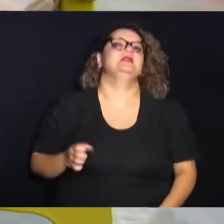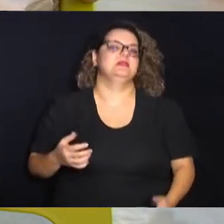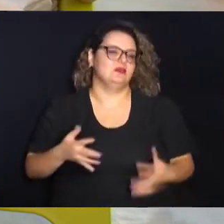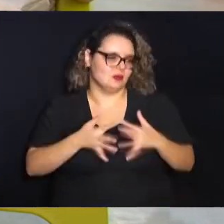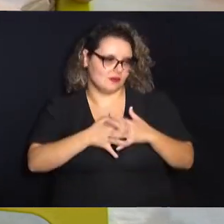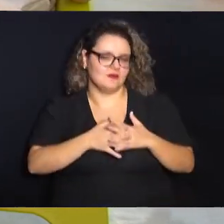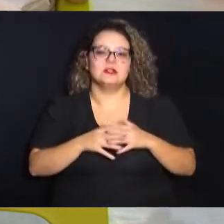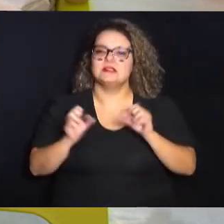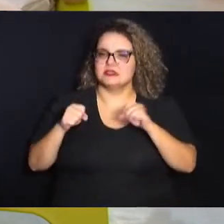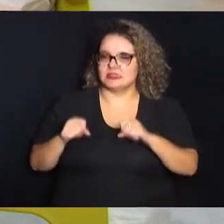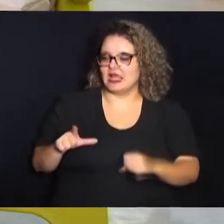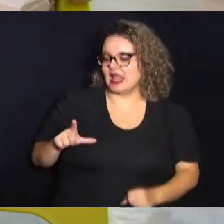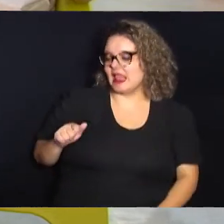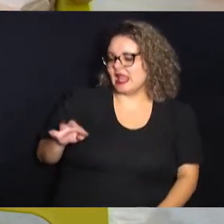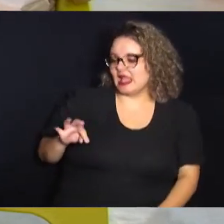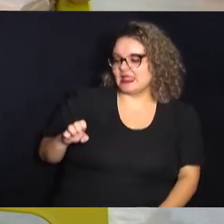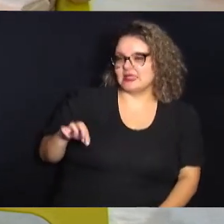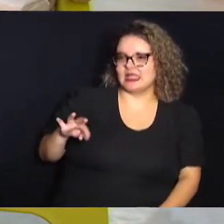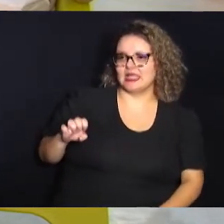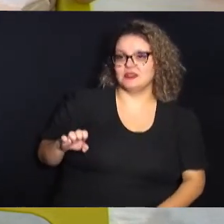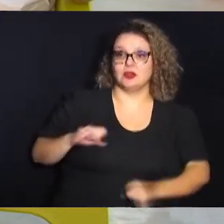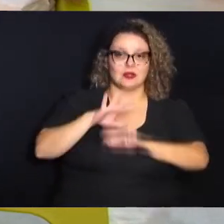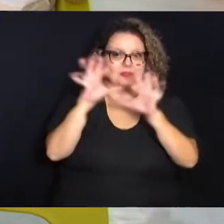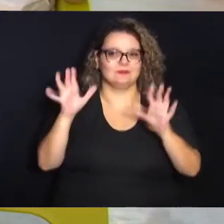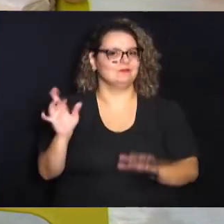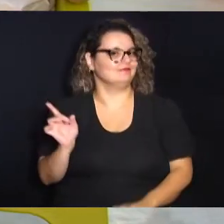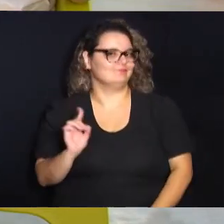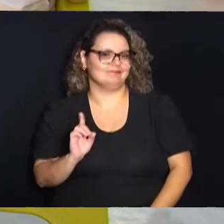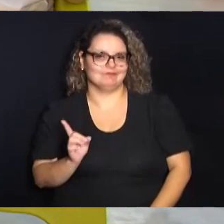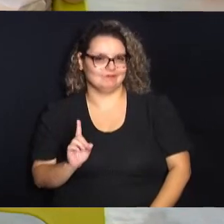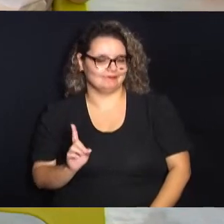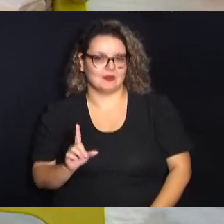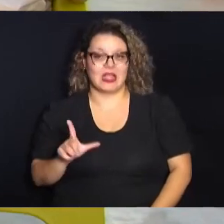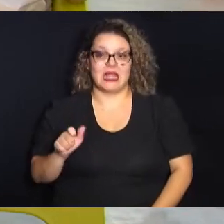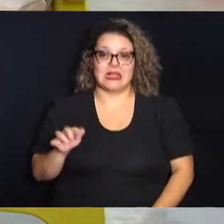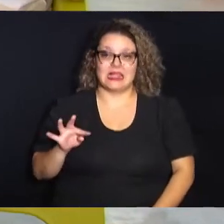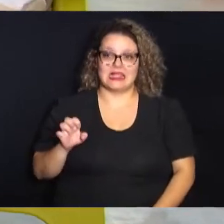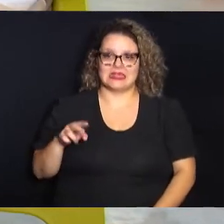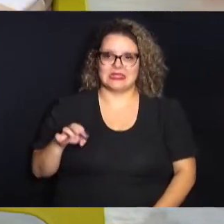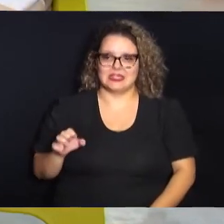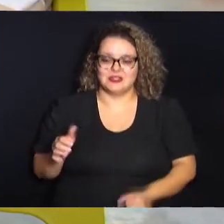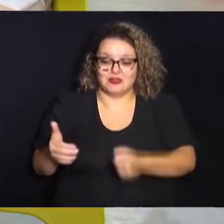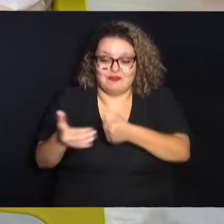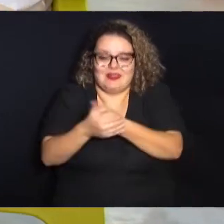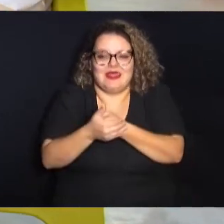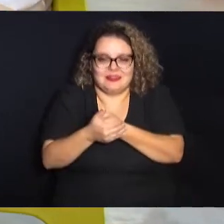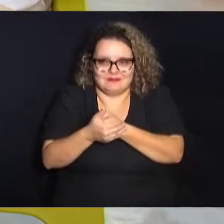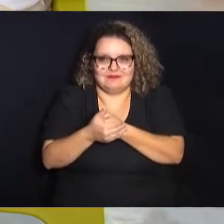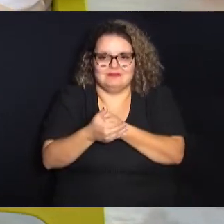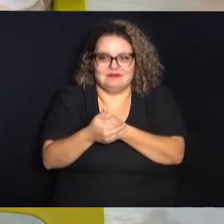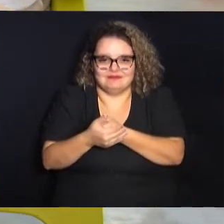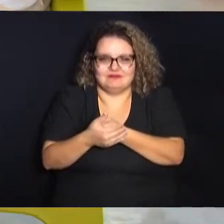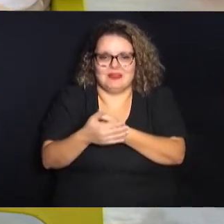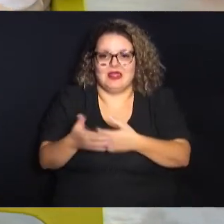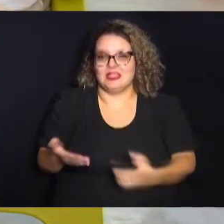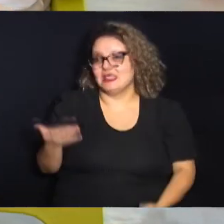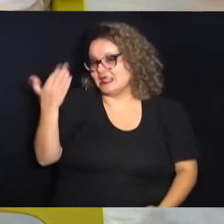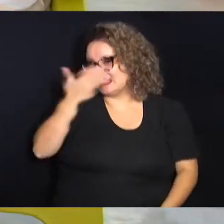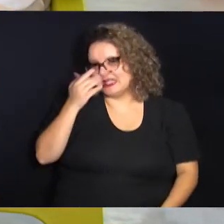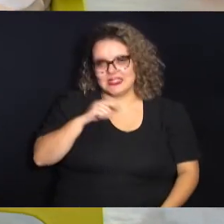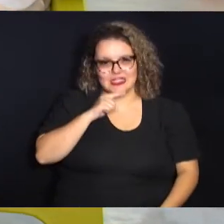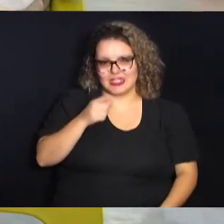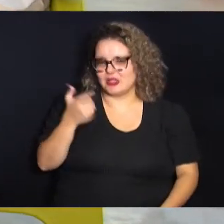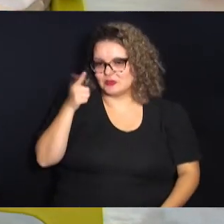muito. Acham que latente é isso que está explícito, e, na verdade, não. Latente é o que está implícito, o que está encoberto, o que está